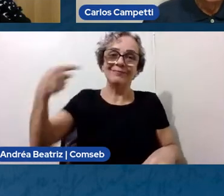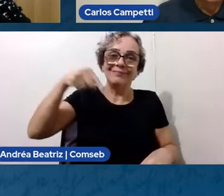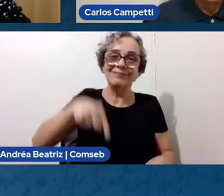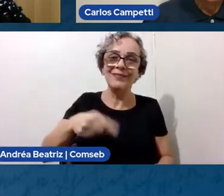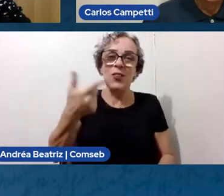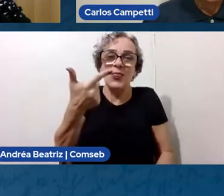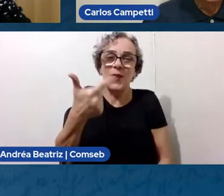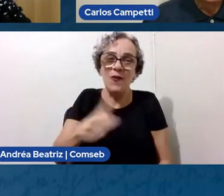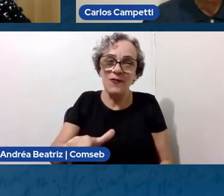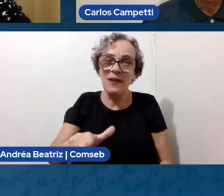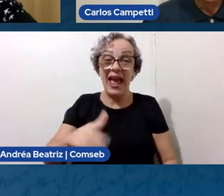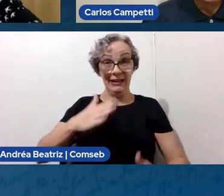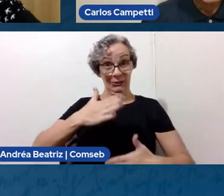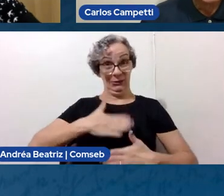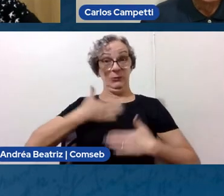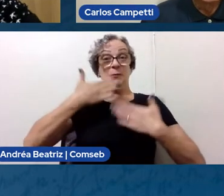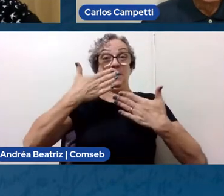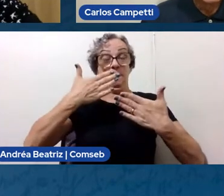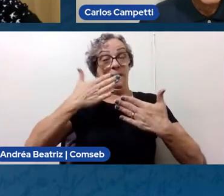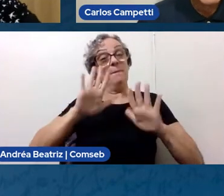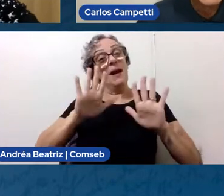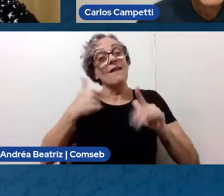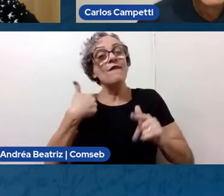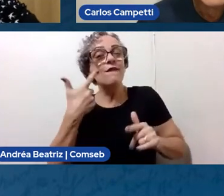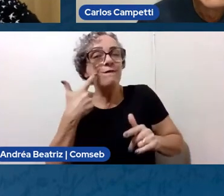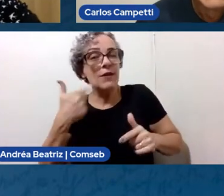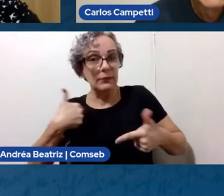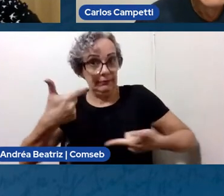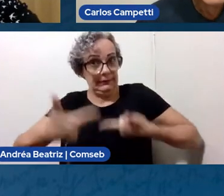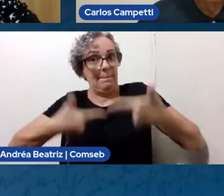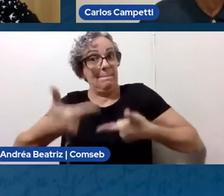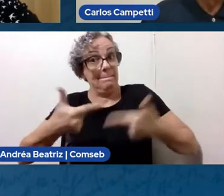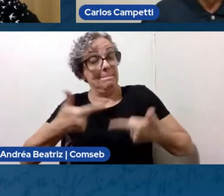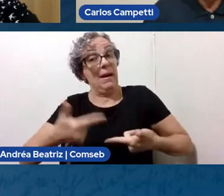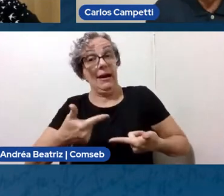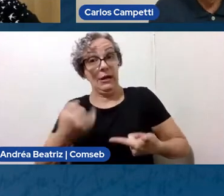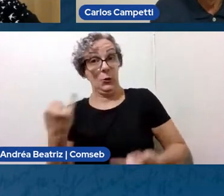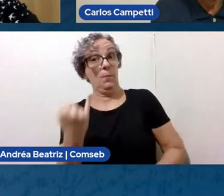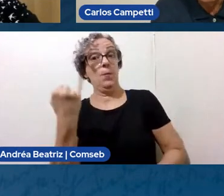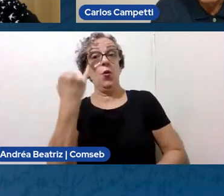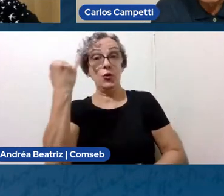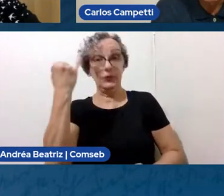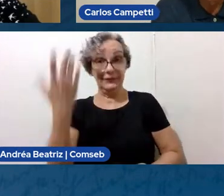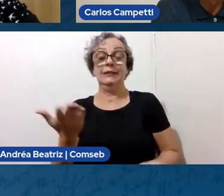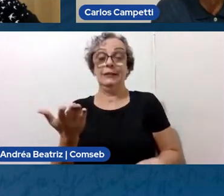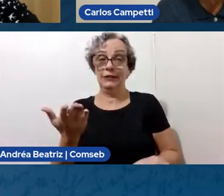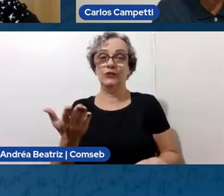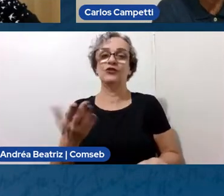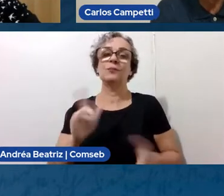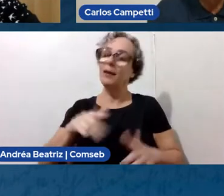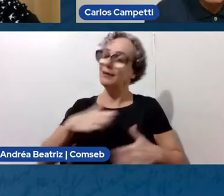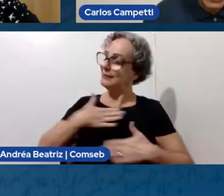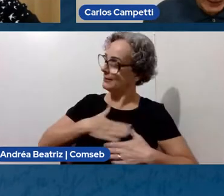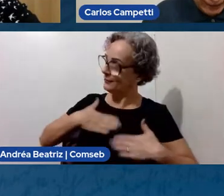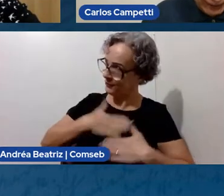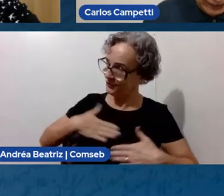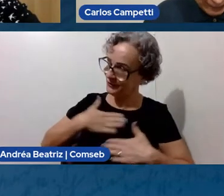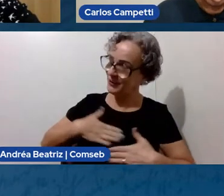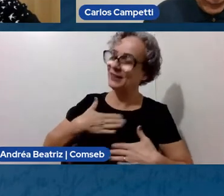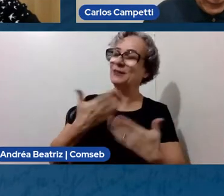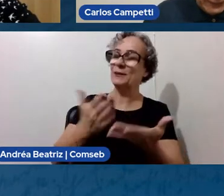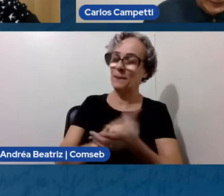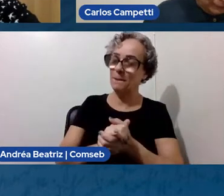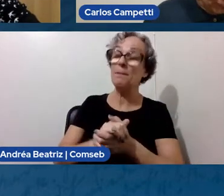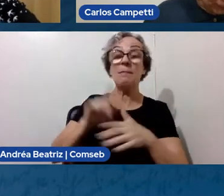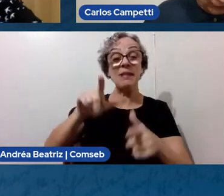assim, de surpresa, eu possa me desempenhar dessa missão tão importante. Uma satisfação muito grande, Romero. A gente estava aqui justamente, a